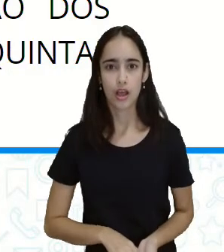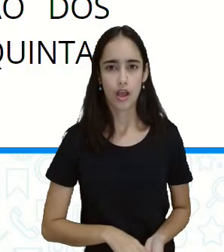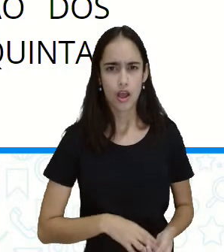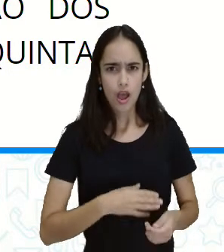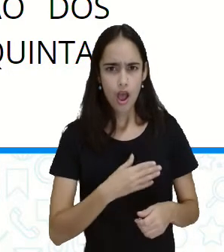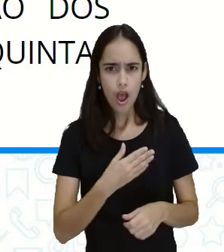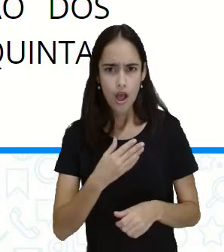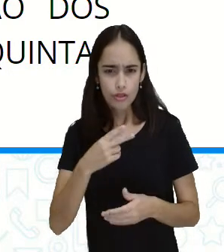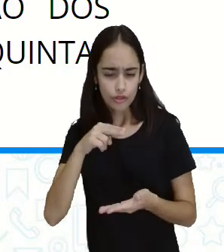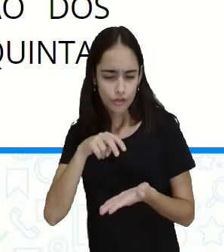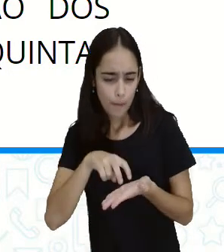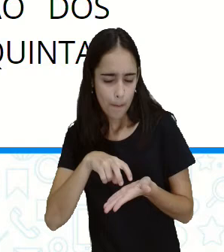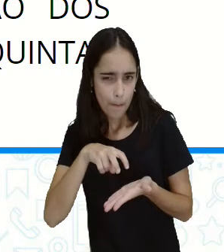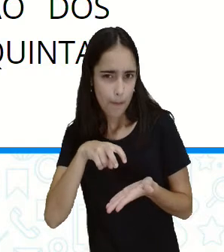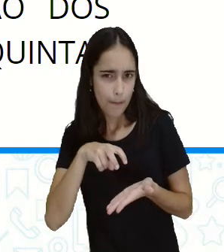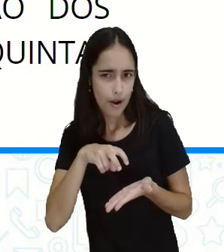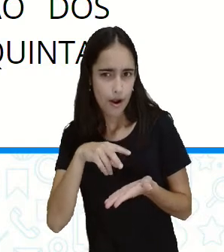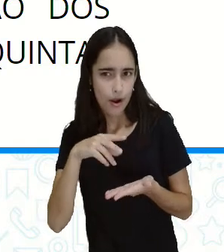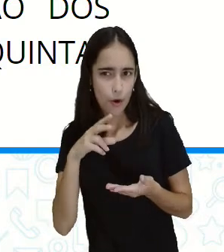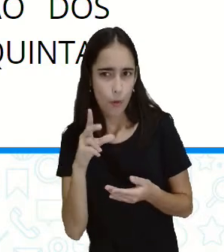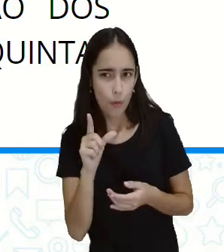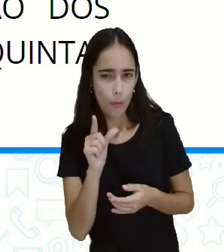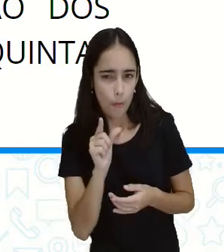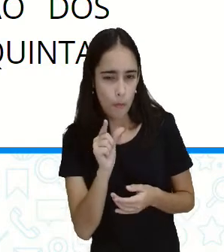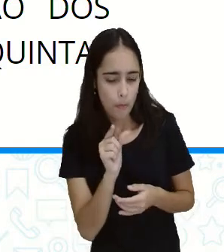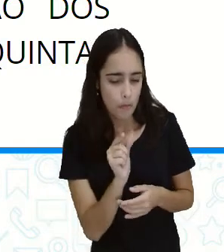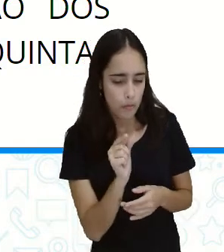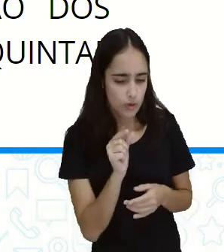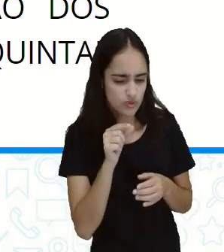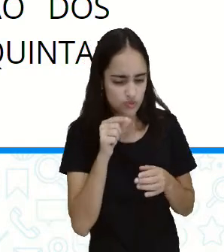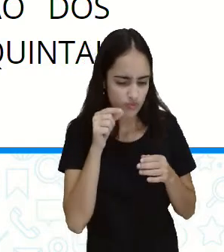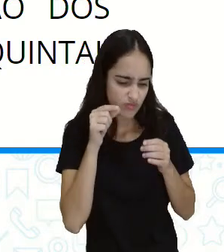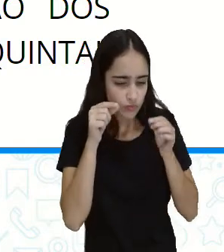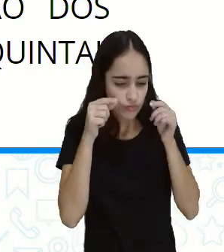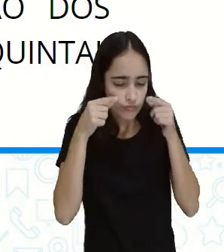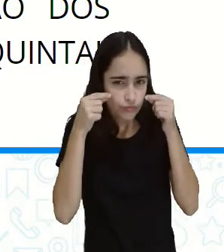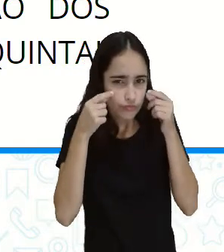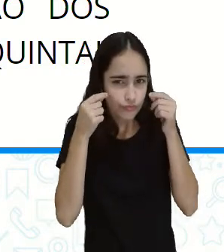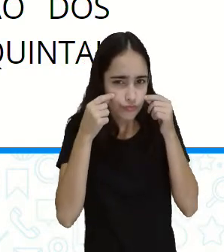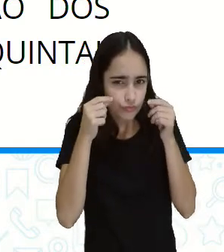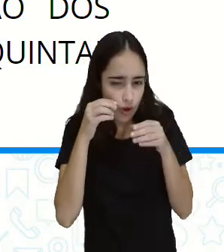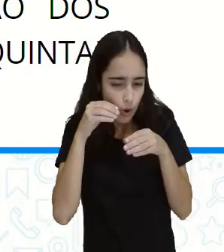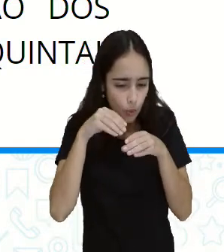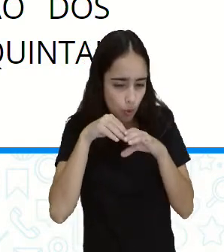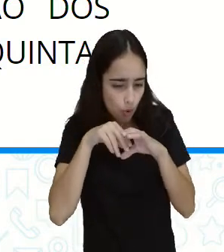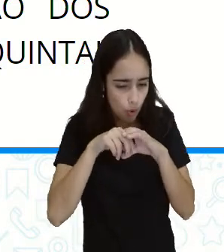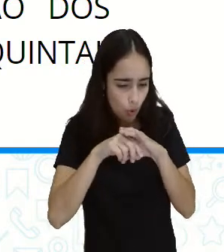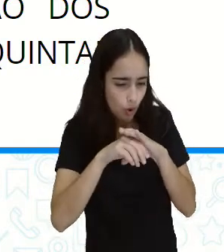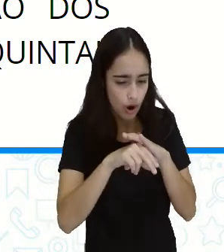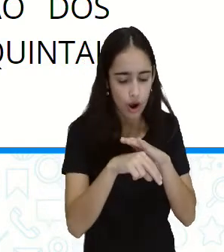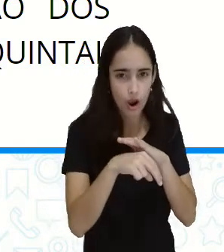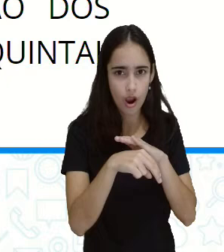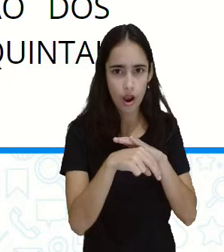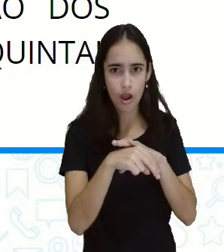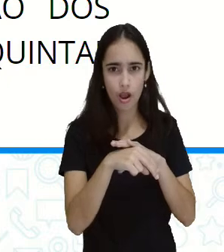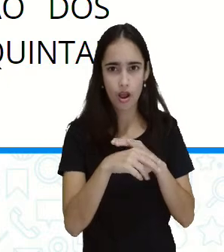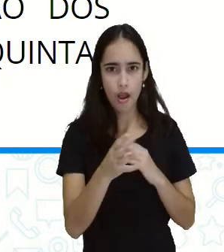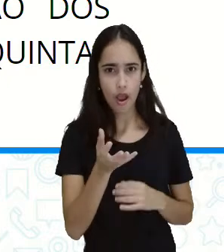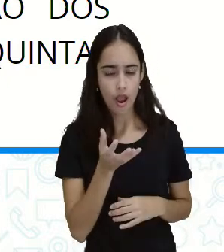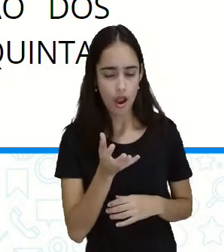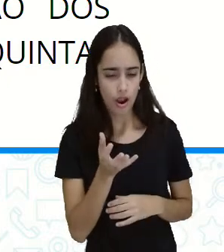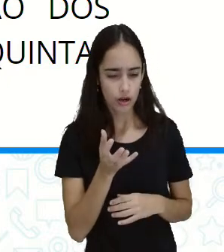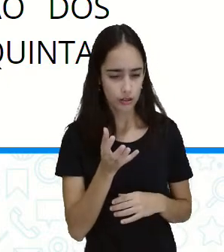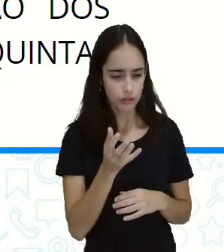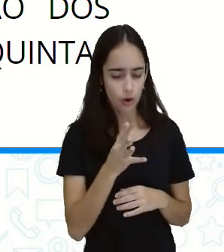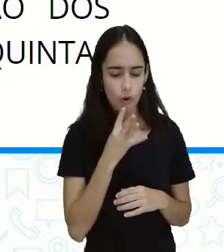Certa manhã, um pequeno rato saiu do buraco pela primeira vez. Queria conhecer o mundo